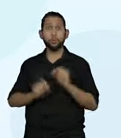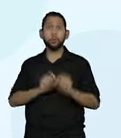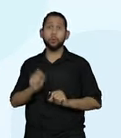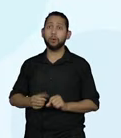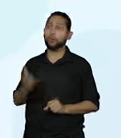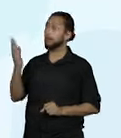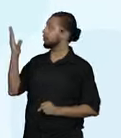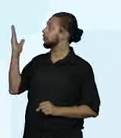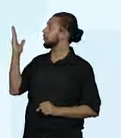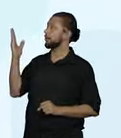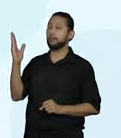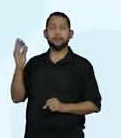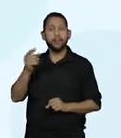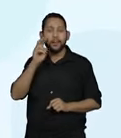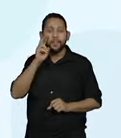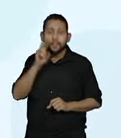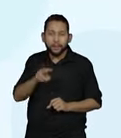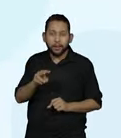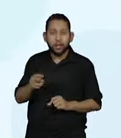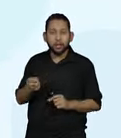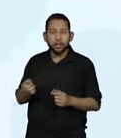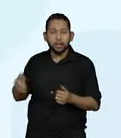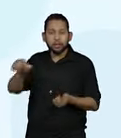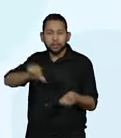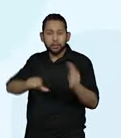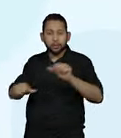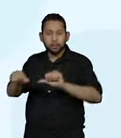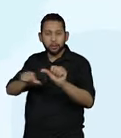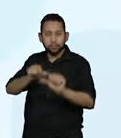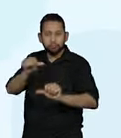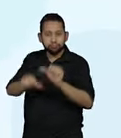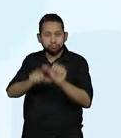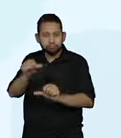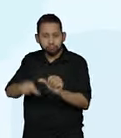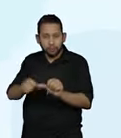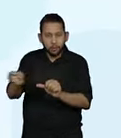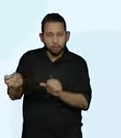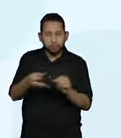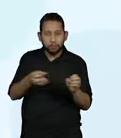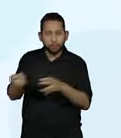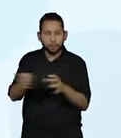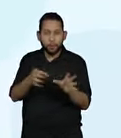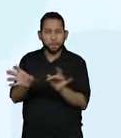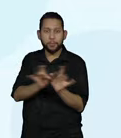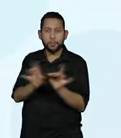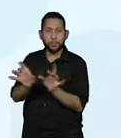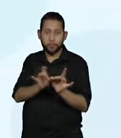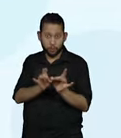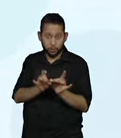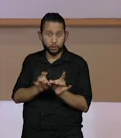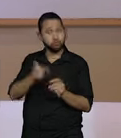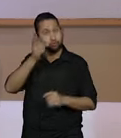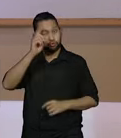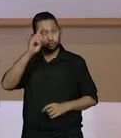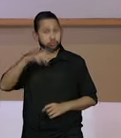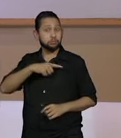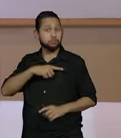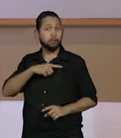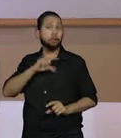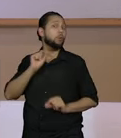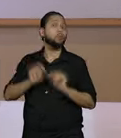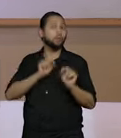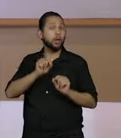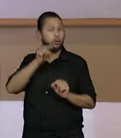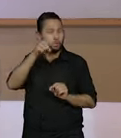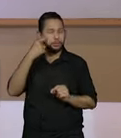a ocorrência de transformações químicas no dia a dia e no sistema produtivo. Para iniciarmos a aula